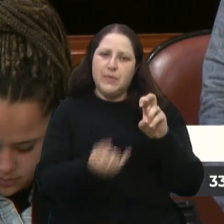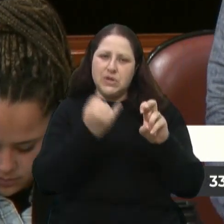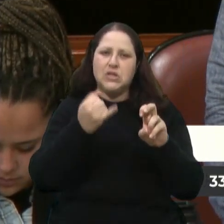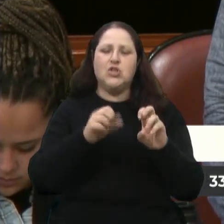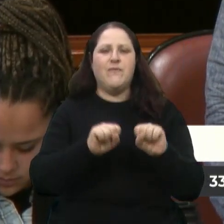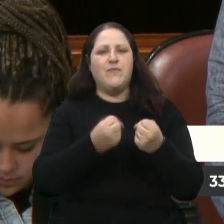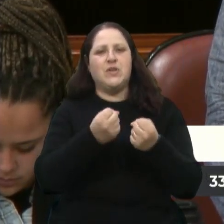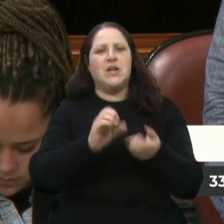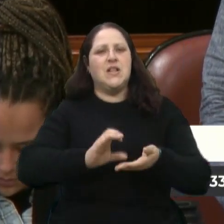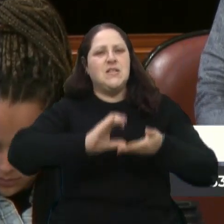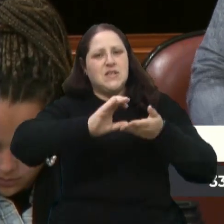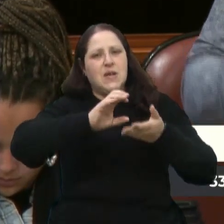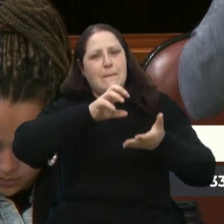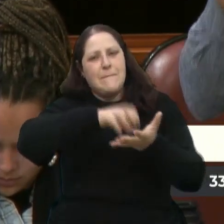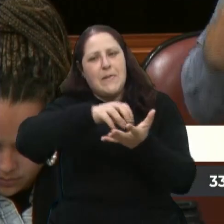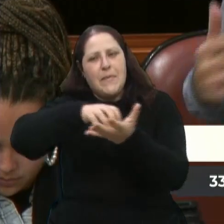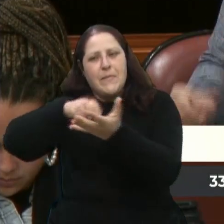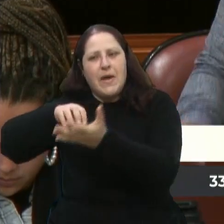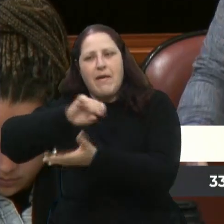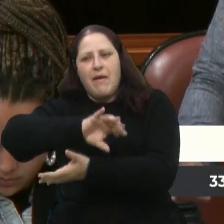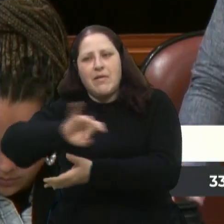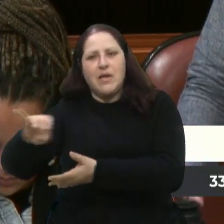fortalecimento dos conselhos precisa ser